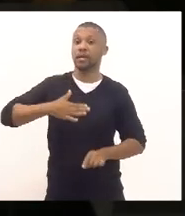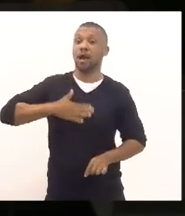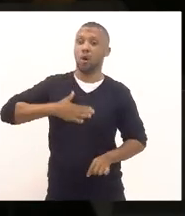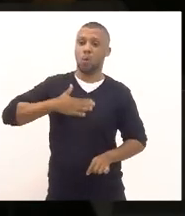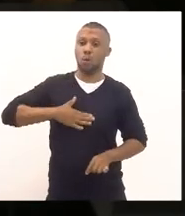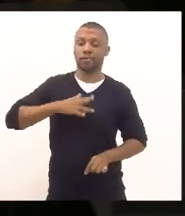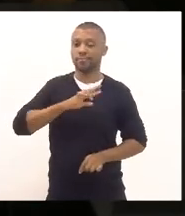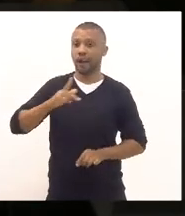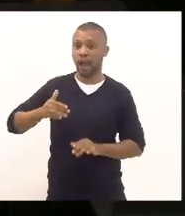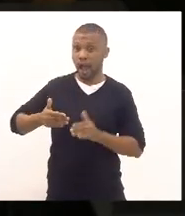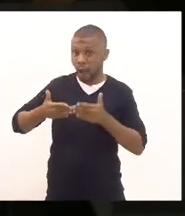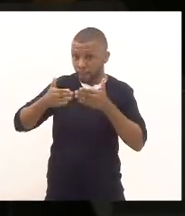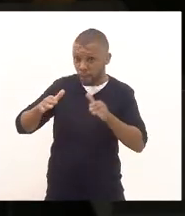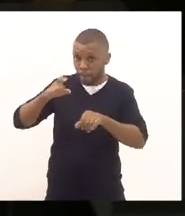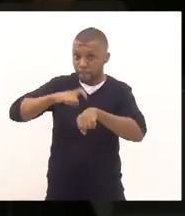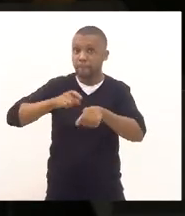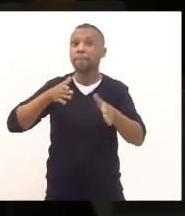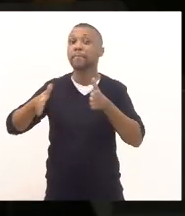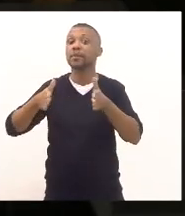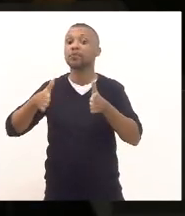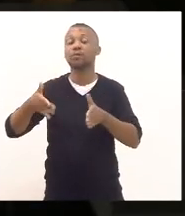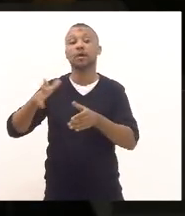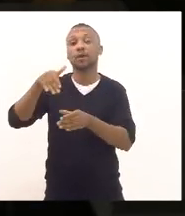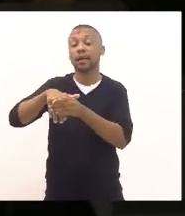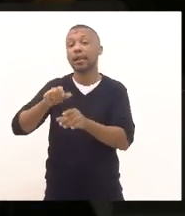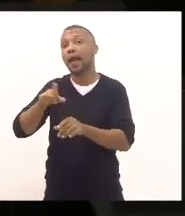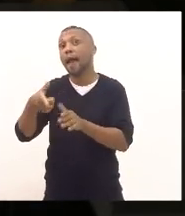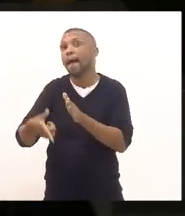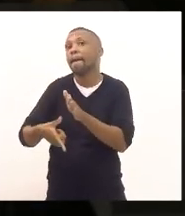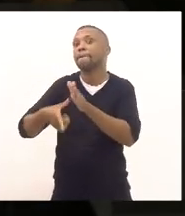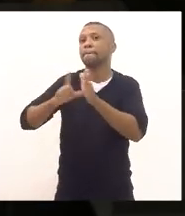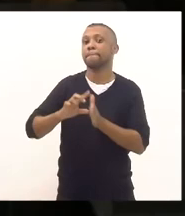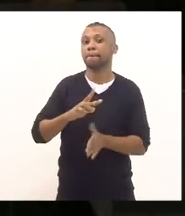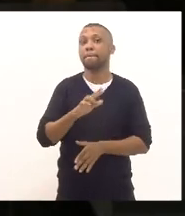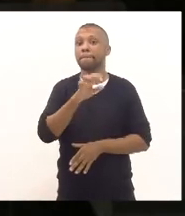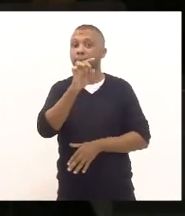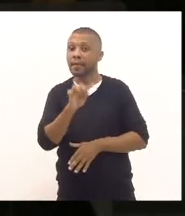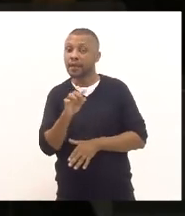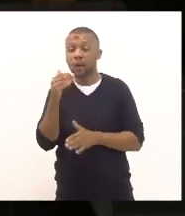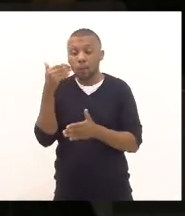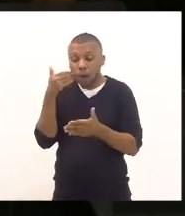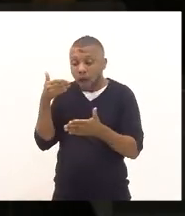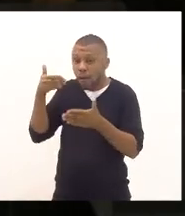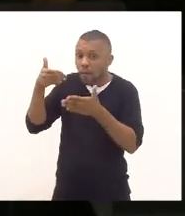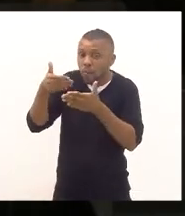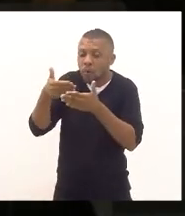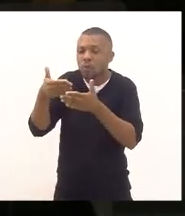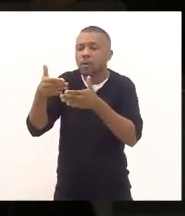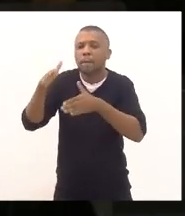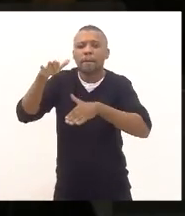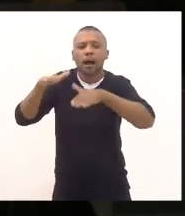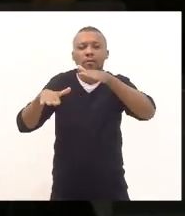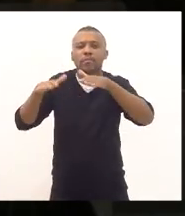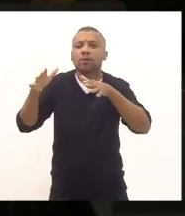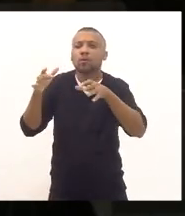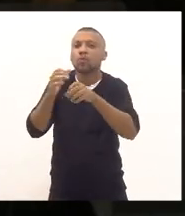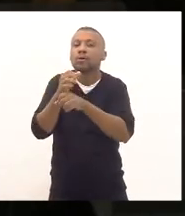agosto que abre o período eleitoral então né para eleitoral estamos aproximadamente a